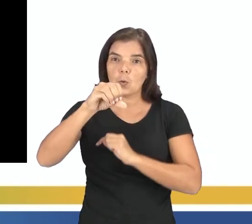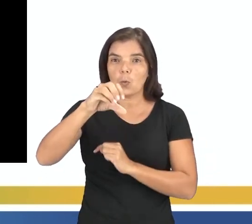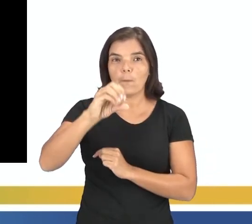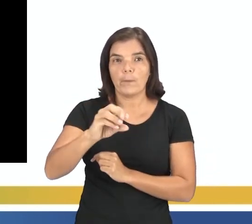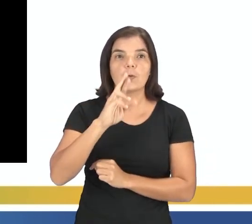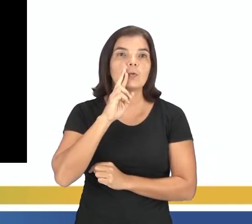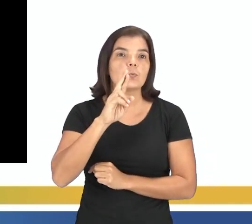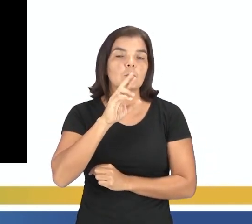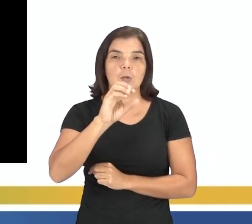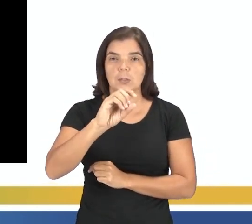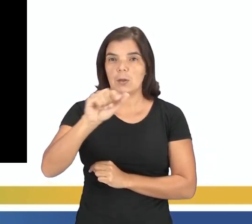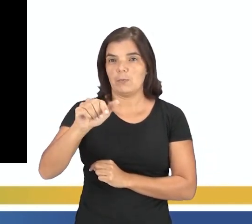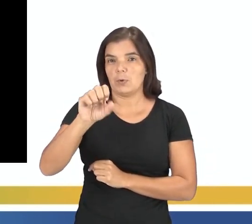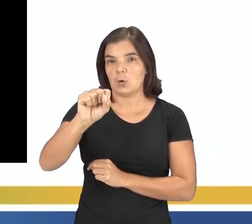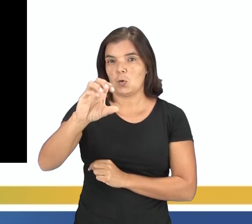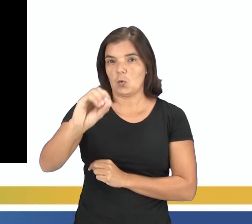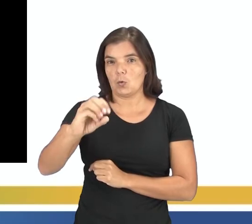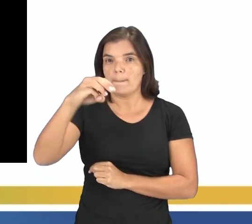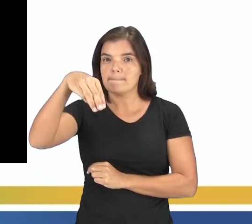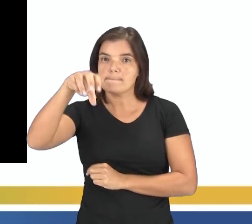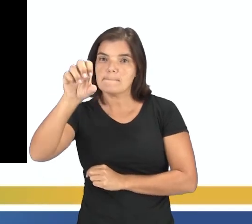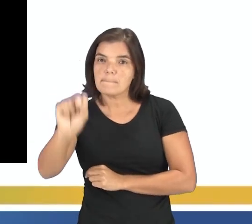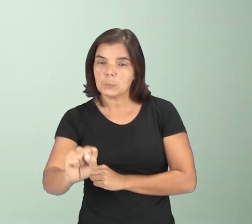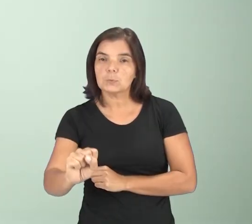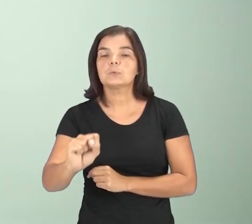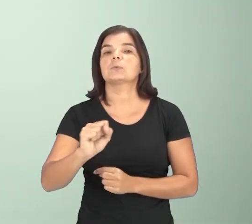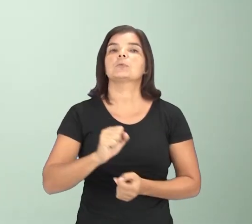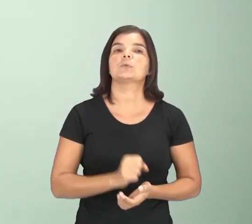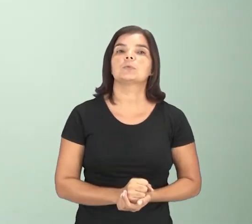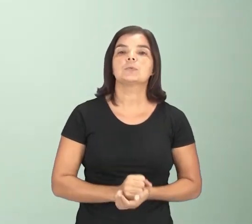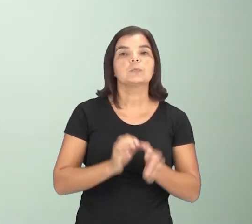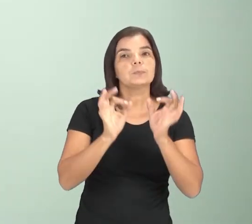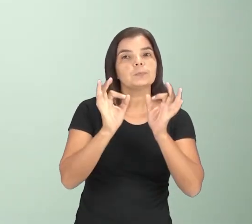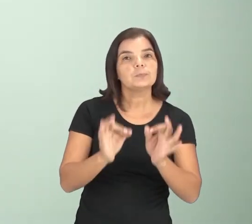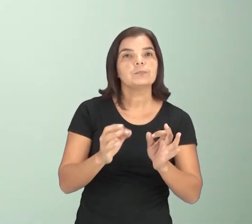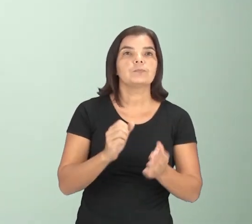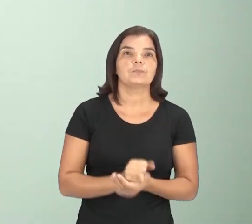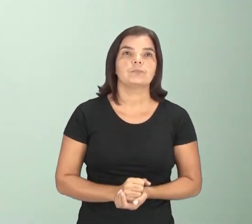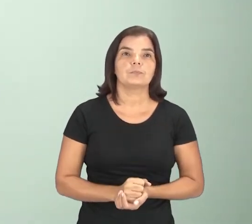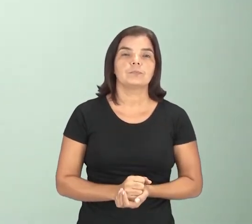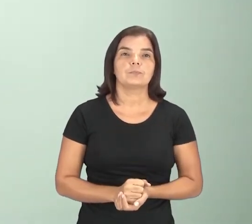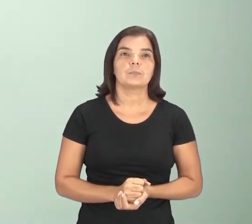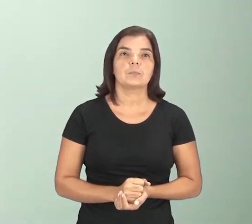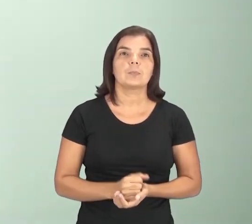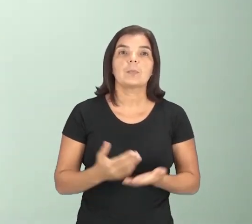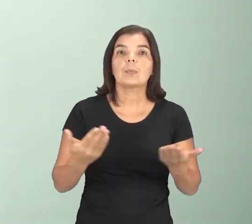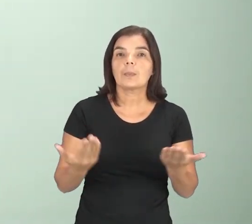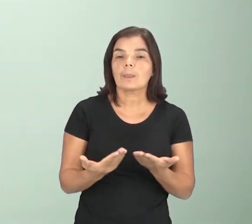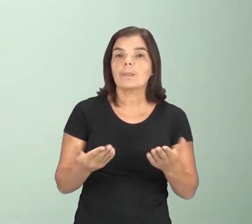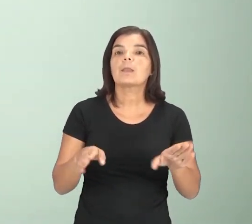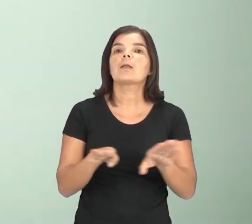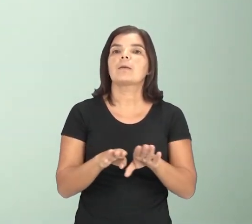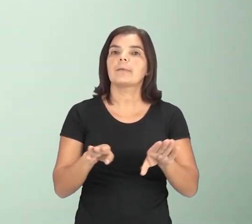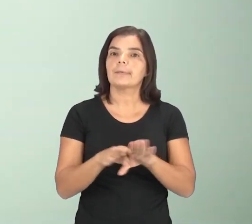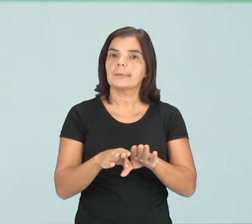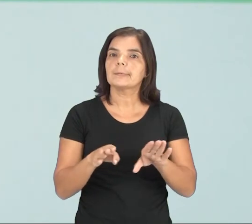dá 0,8 metros por segundo, certo? Resolvida a questão. E aí, pessoal,